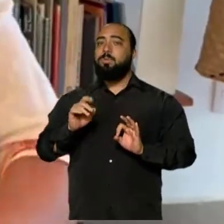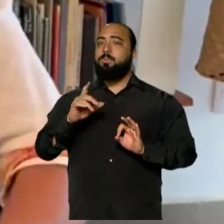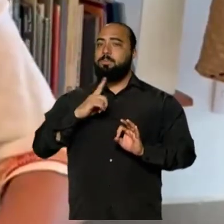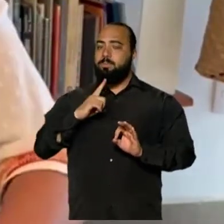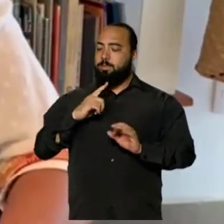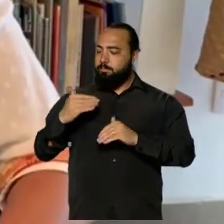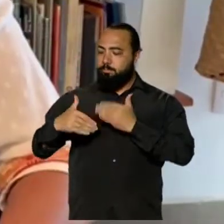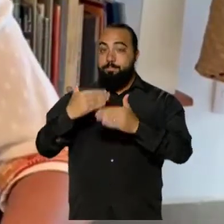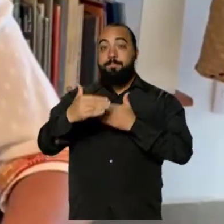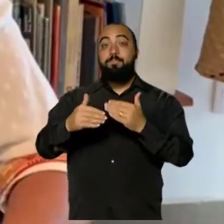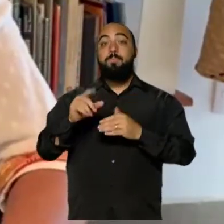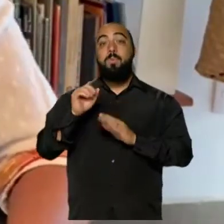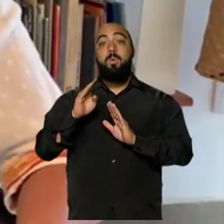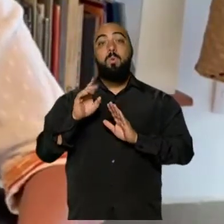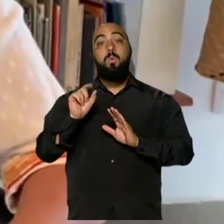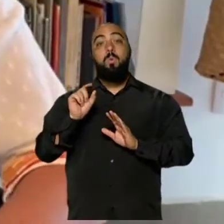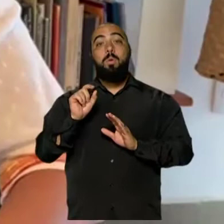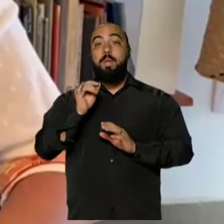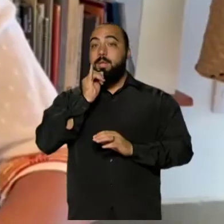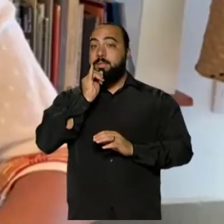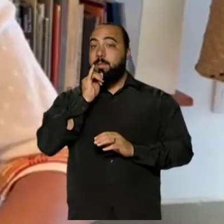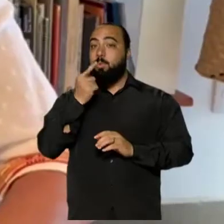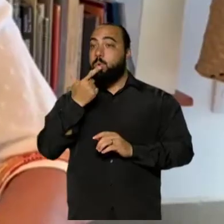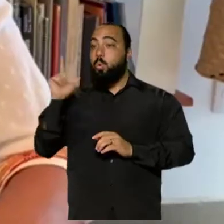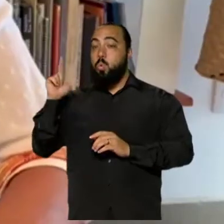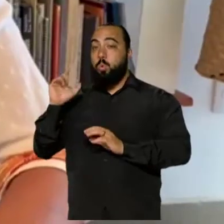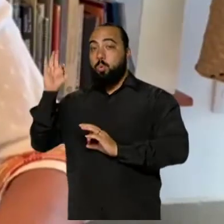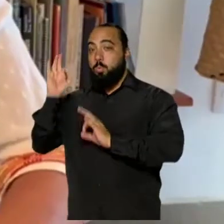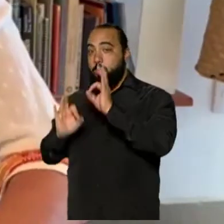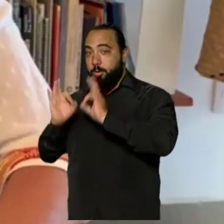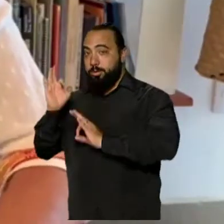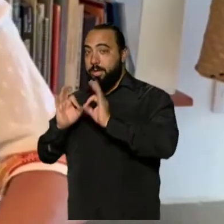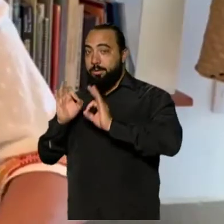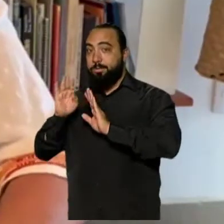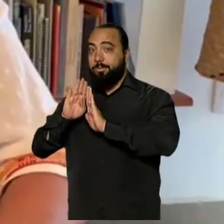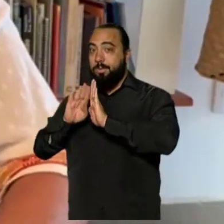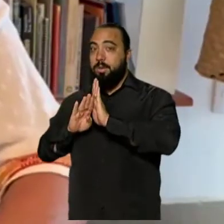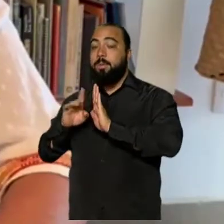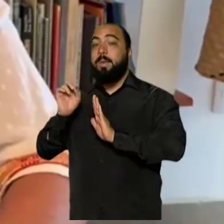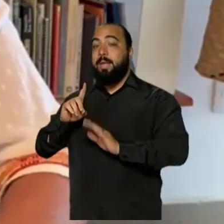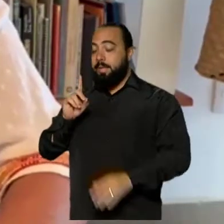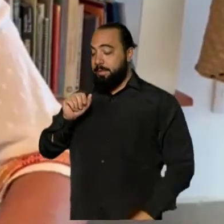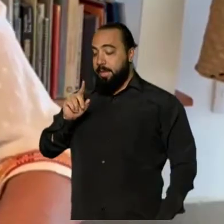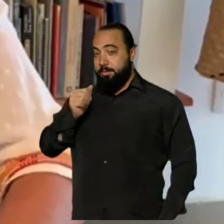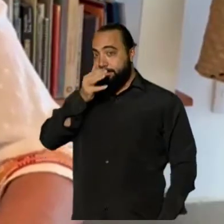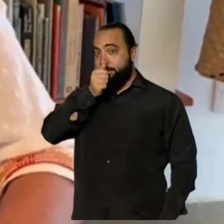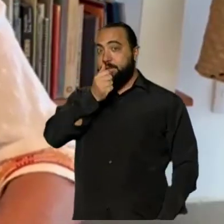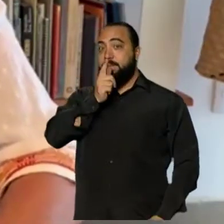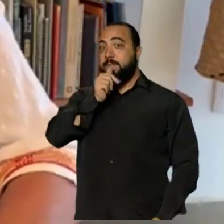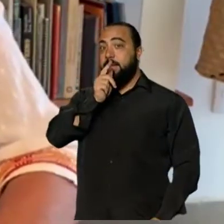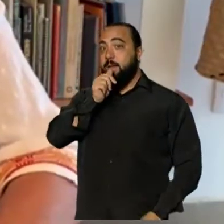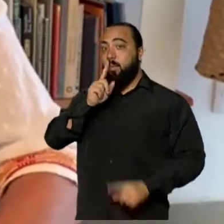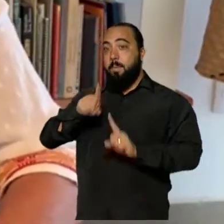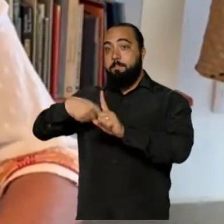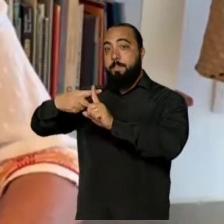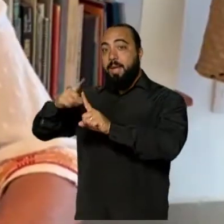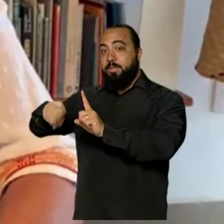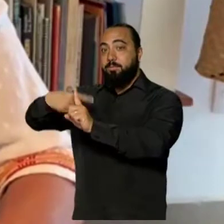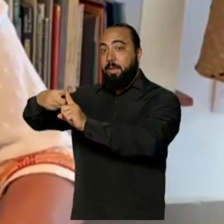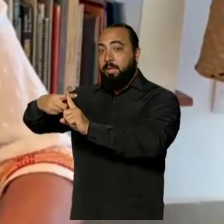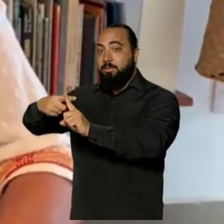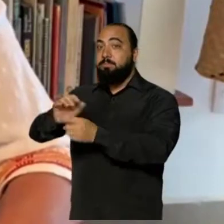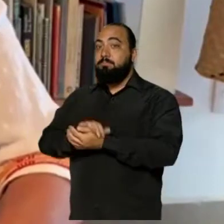desdobrou no programa, no outro projeto, que é Dados à Prova d'Água Mais Mais, né?